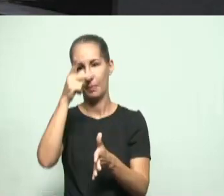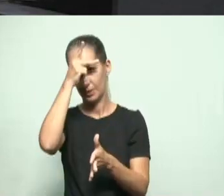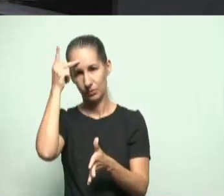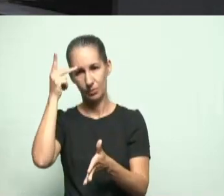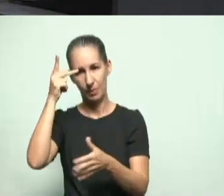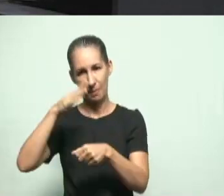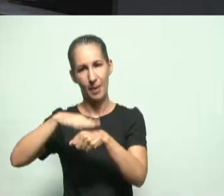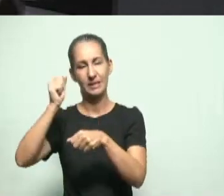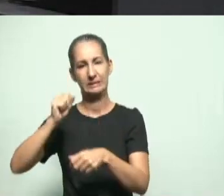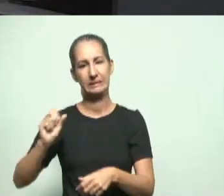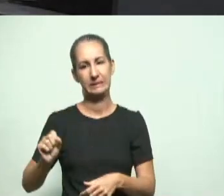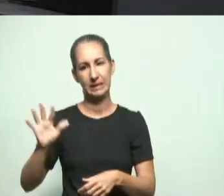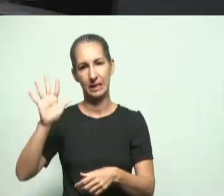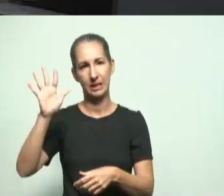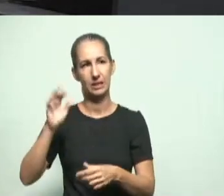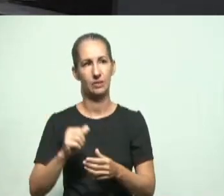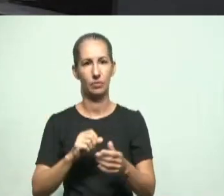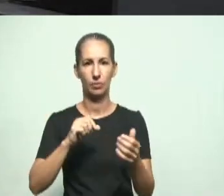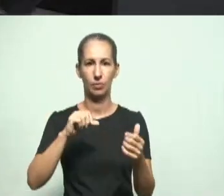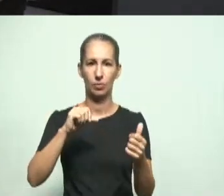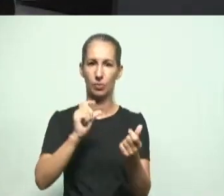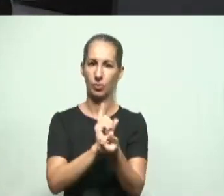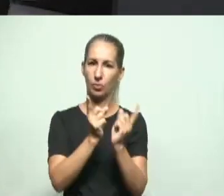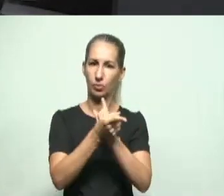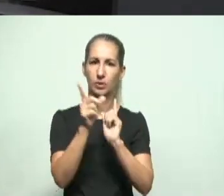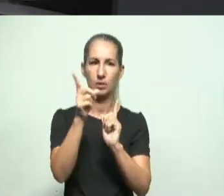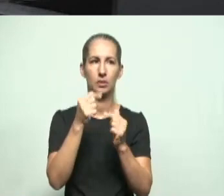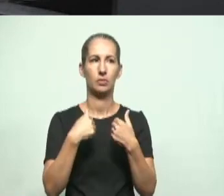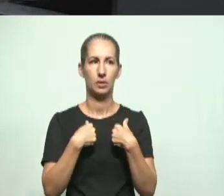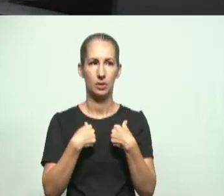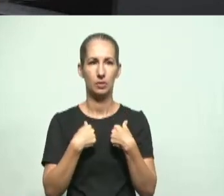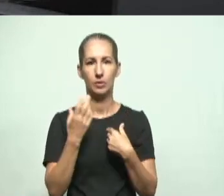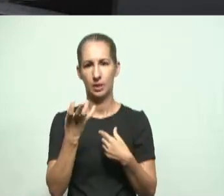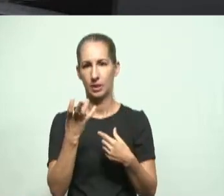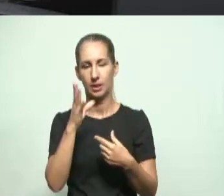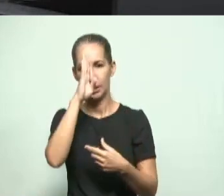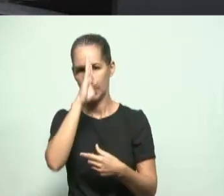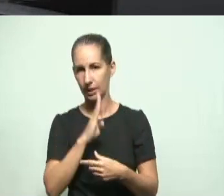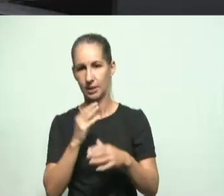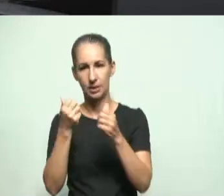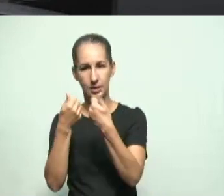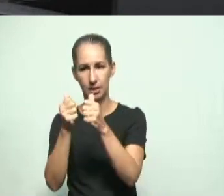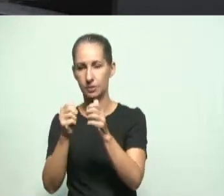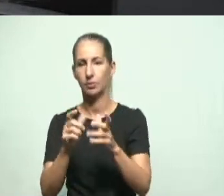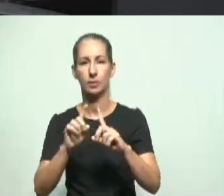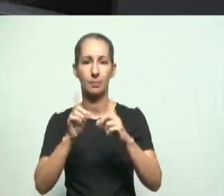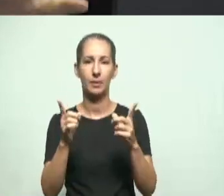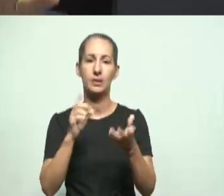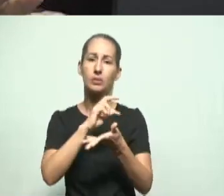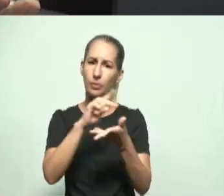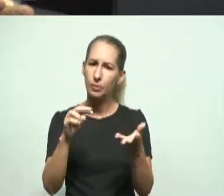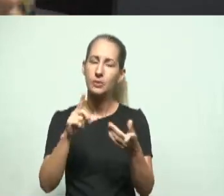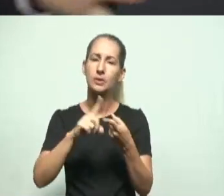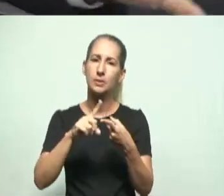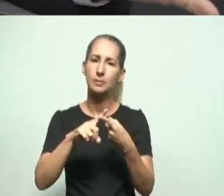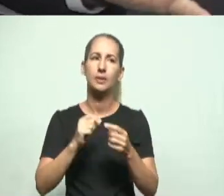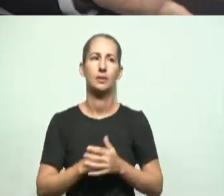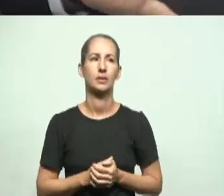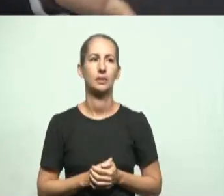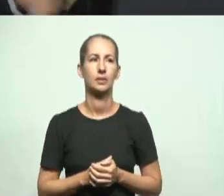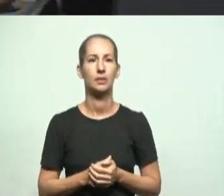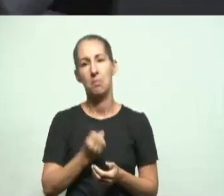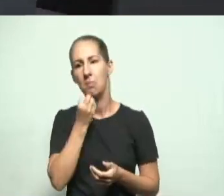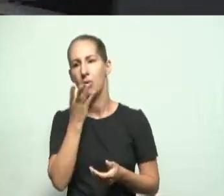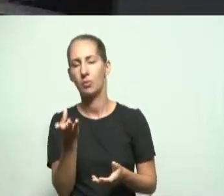pagar mais caro ainda. Não que seja conta, não. Como eu falei, eu queria que fosse de graça, não só o transporte, mas outras coisas de graça. Olha como é